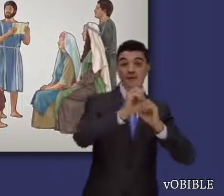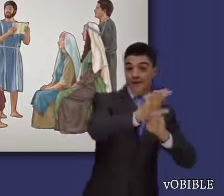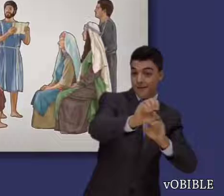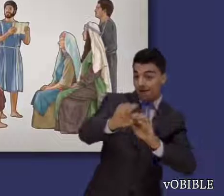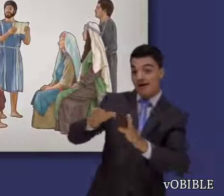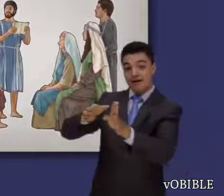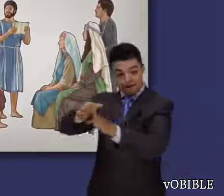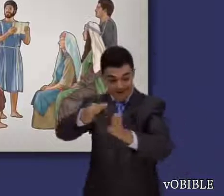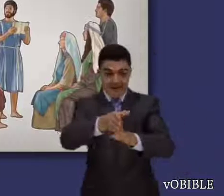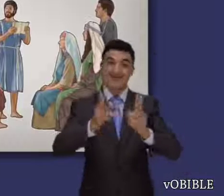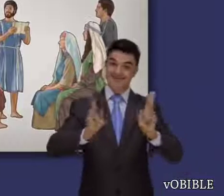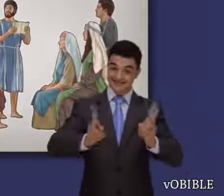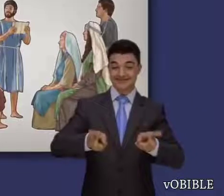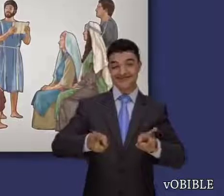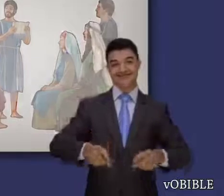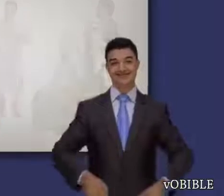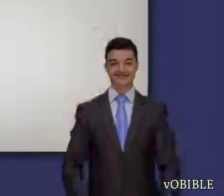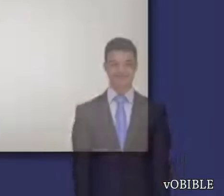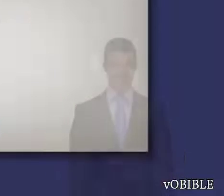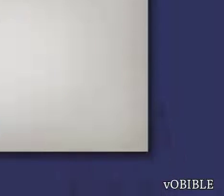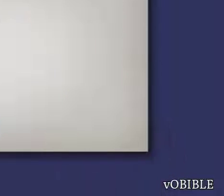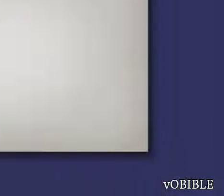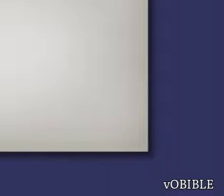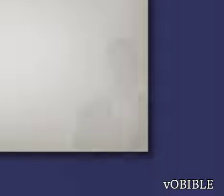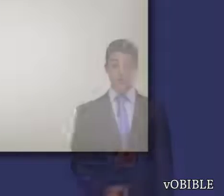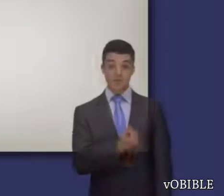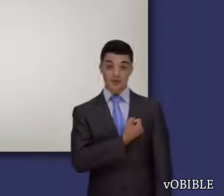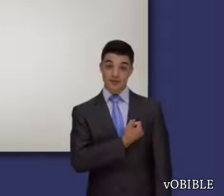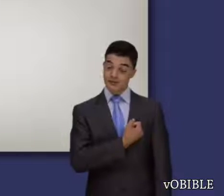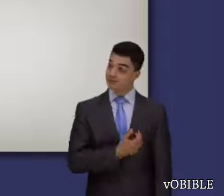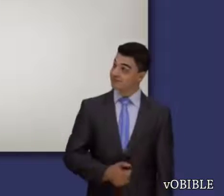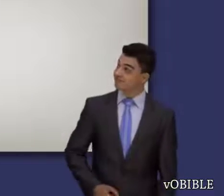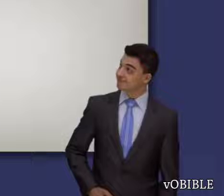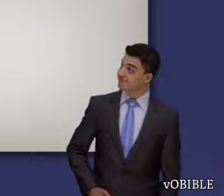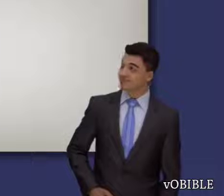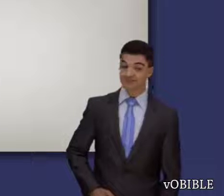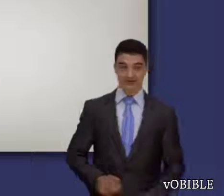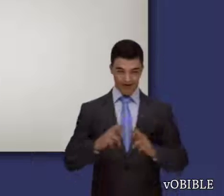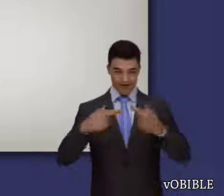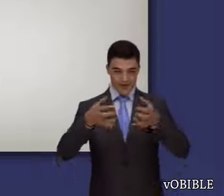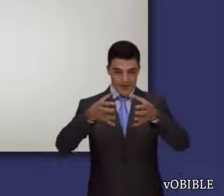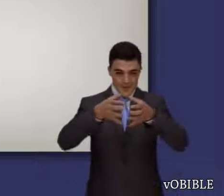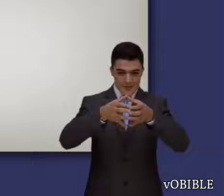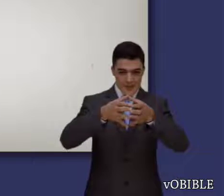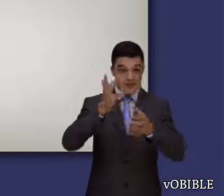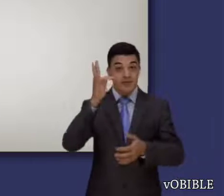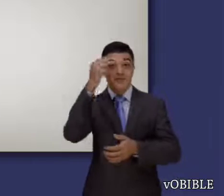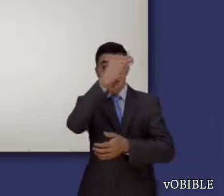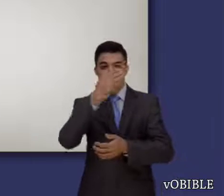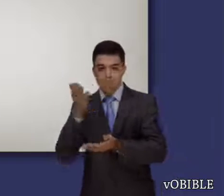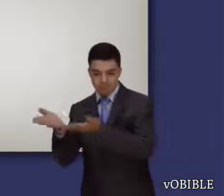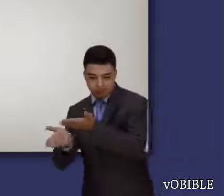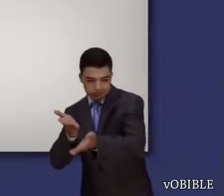leitura pública e ao ensino. No capítulo 5, ele aconselha Timóteo a tratar os idosos como se